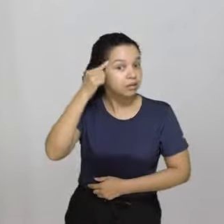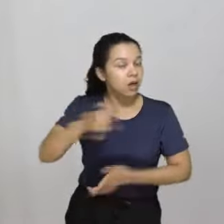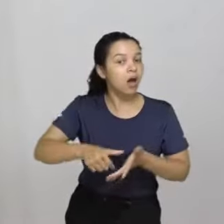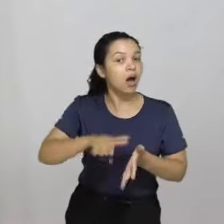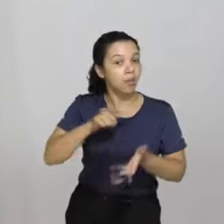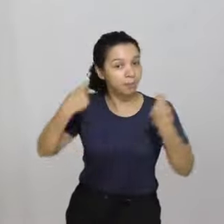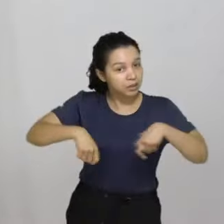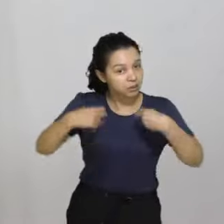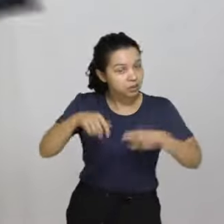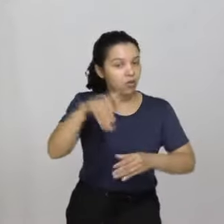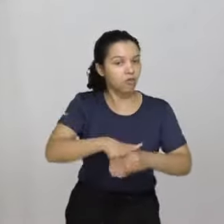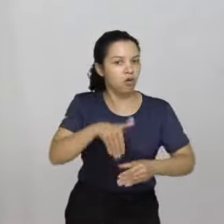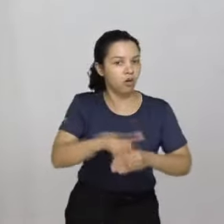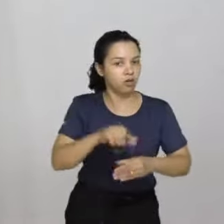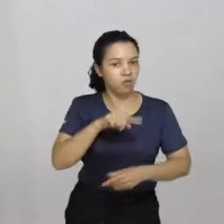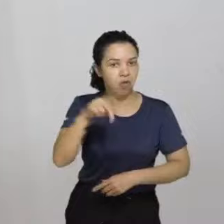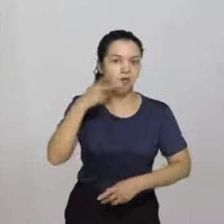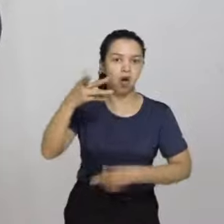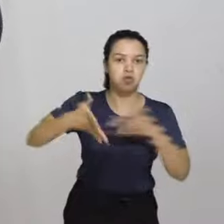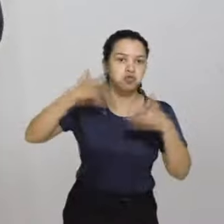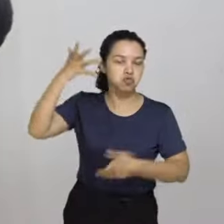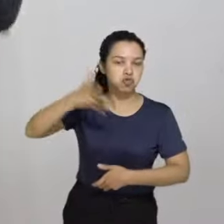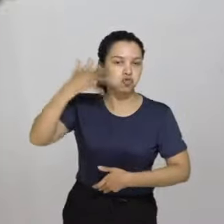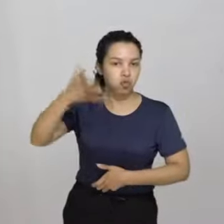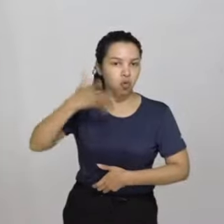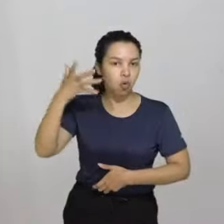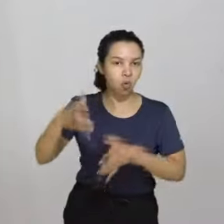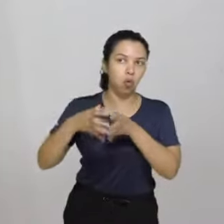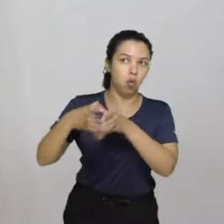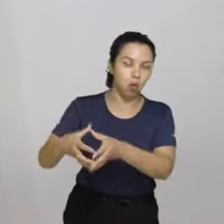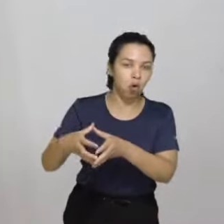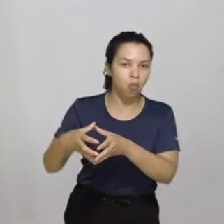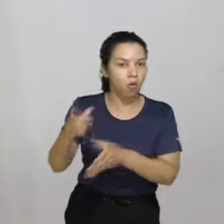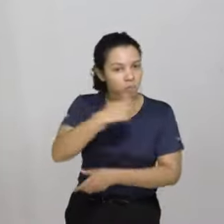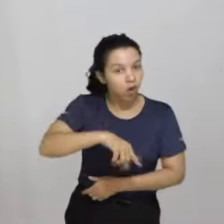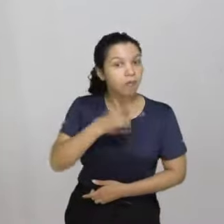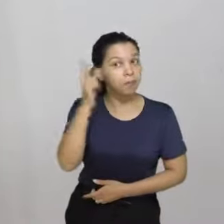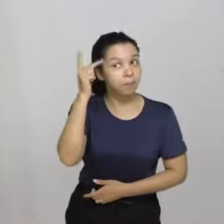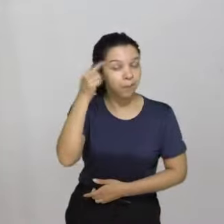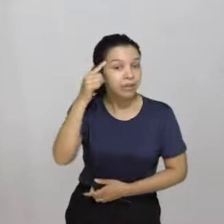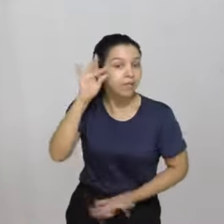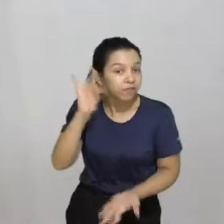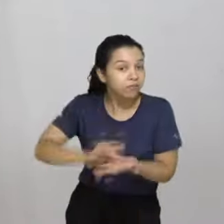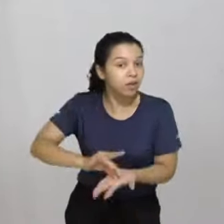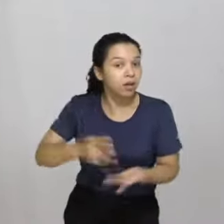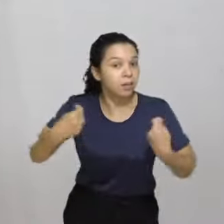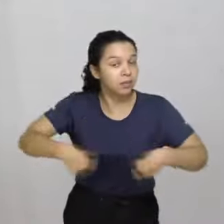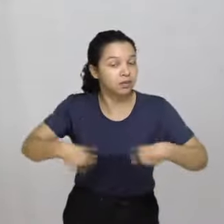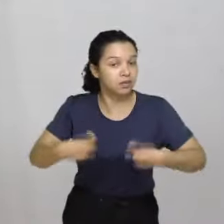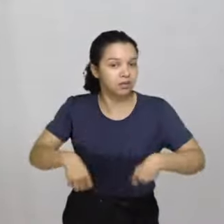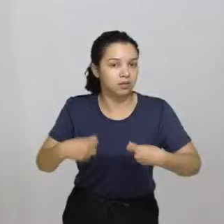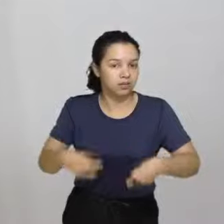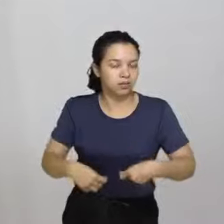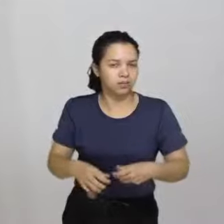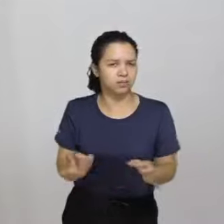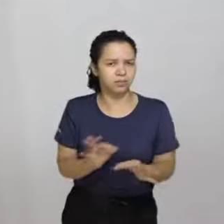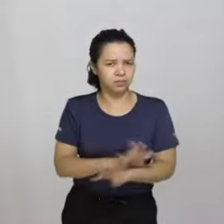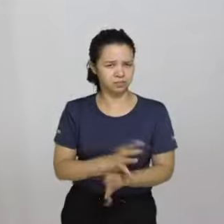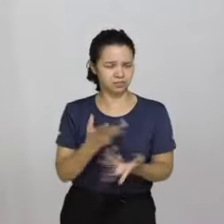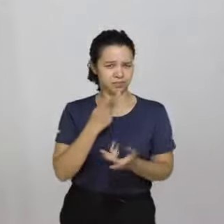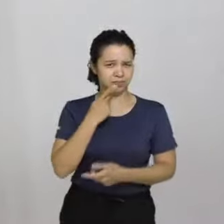Não adianta vir aqui fazer discurso e jogar para a torcida. Nós temos que ser realistas. E para encerrar, presidente, quero dizer o seguinte.